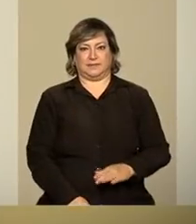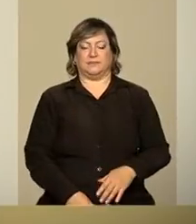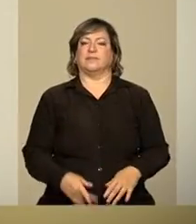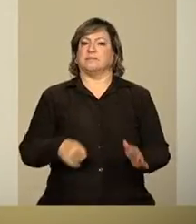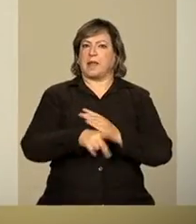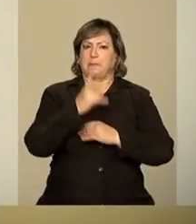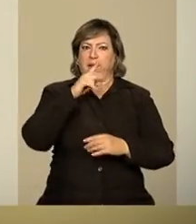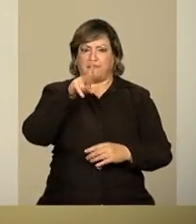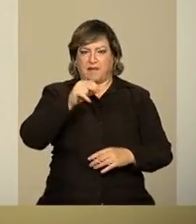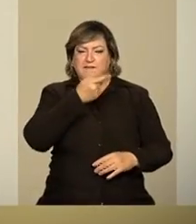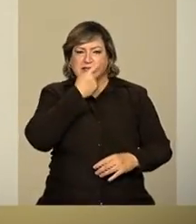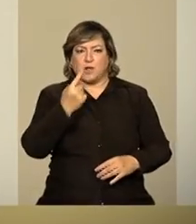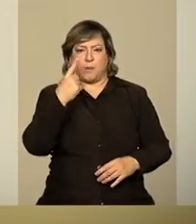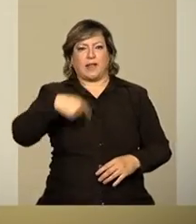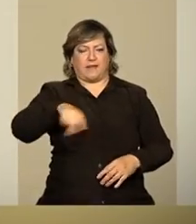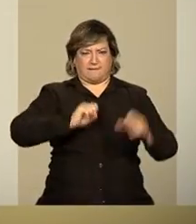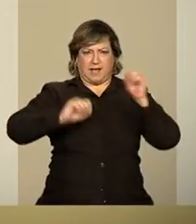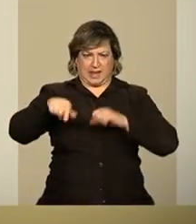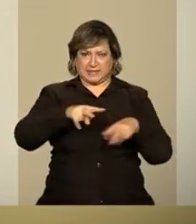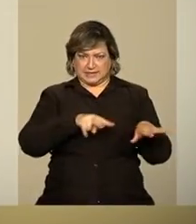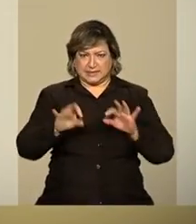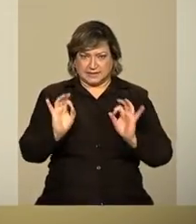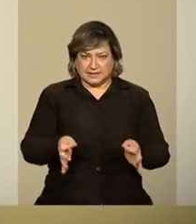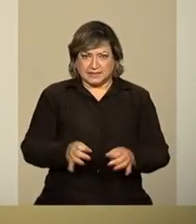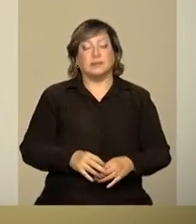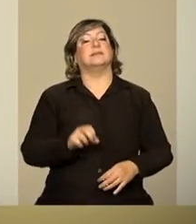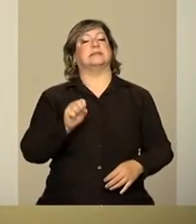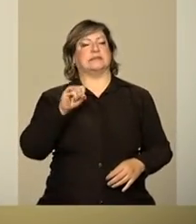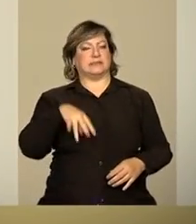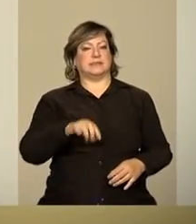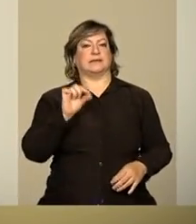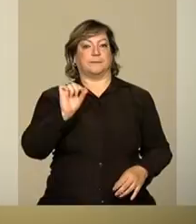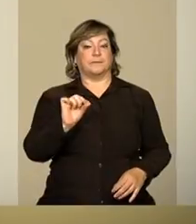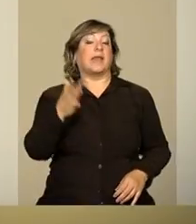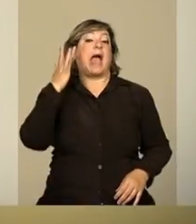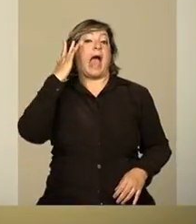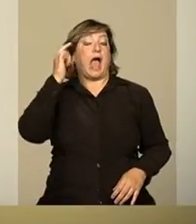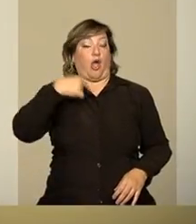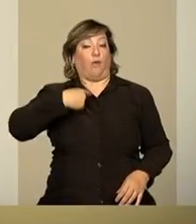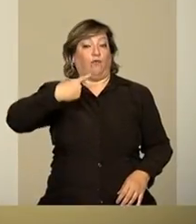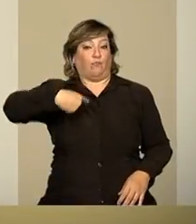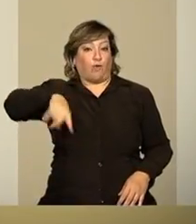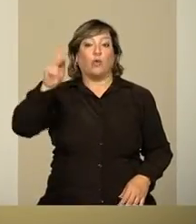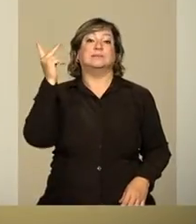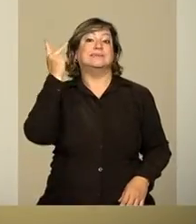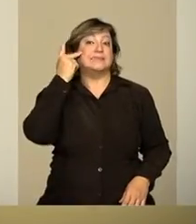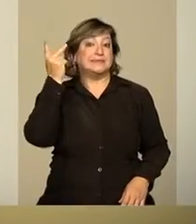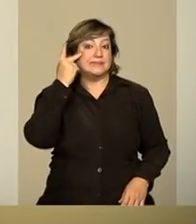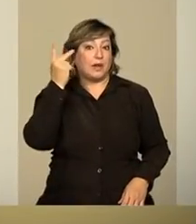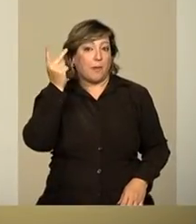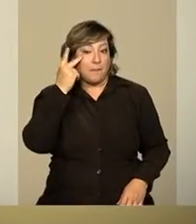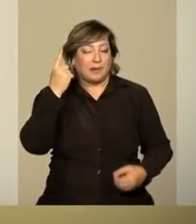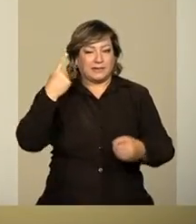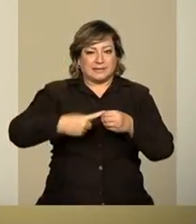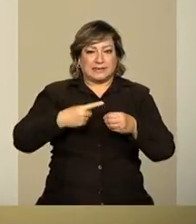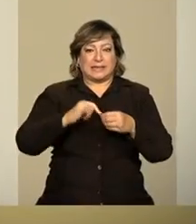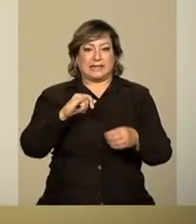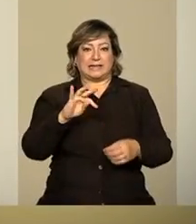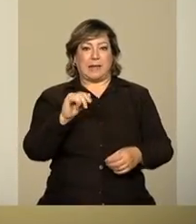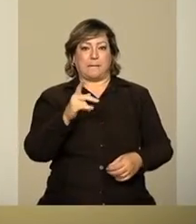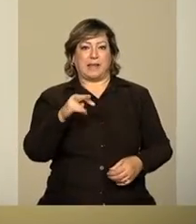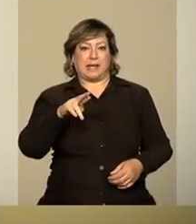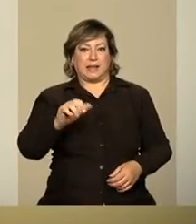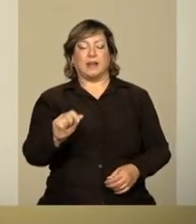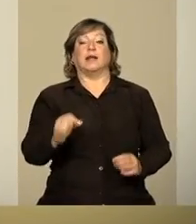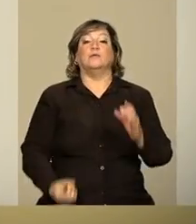vai visitar uma dessas fábricas nessa semana na mesma vou sim viu Luciano amanhã eu vou lá e Tapira no interior de São Paulo